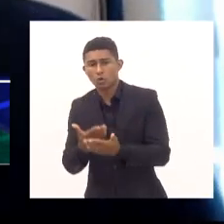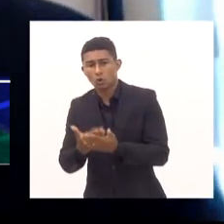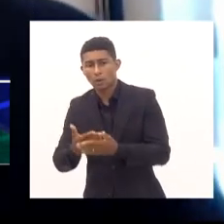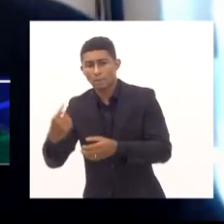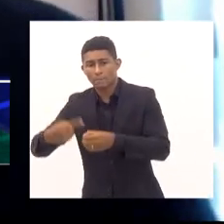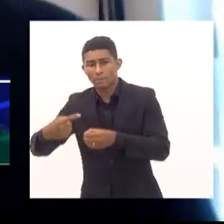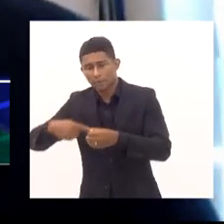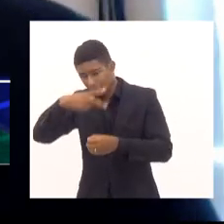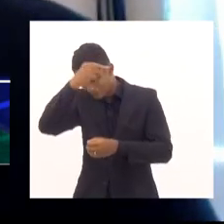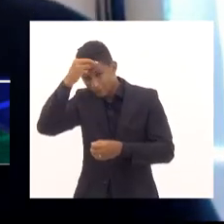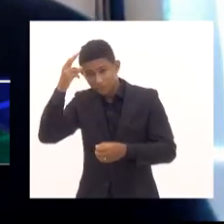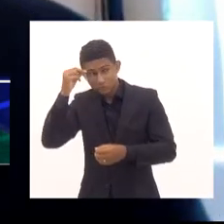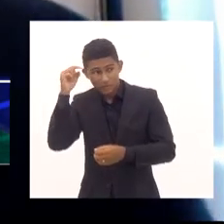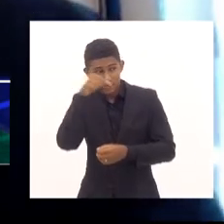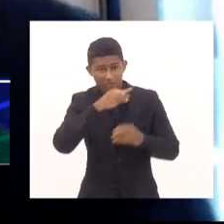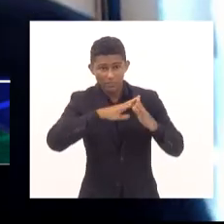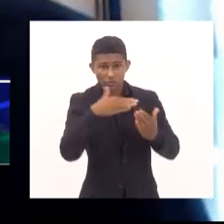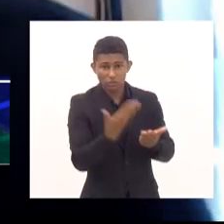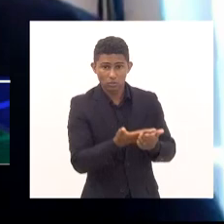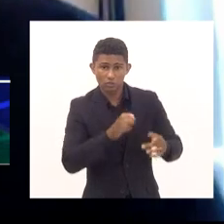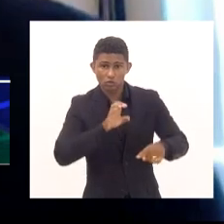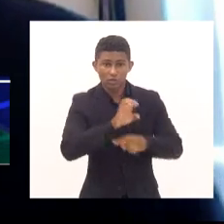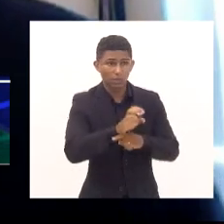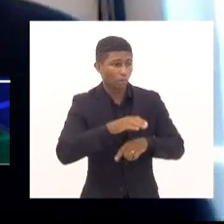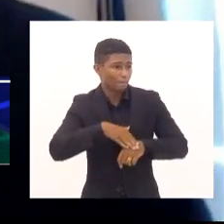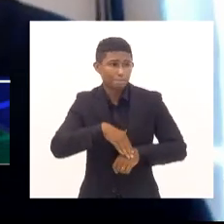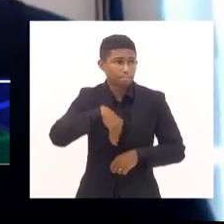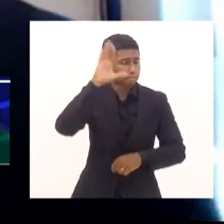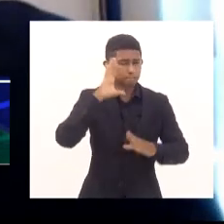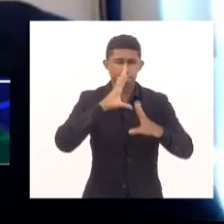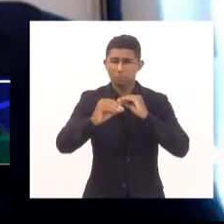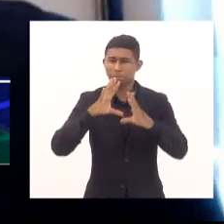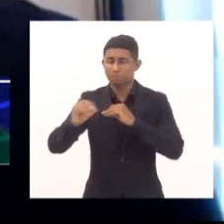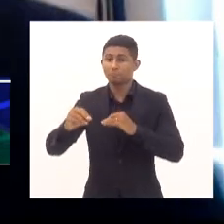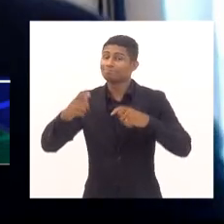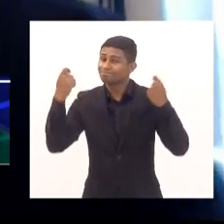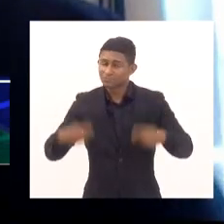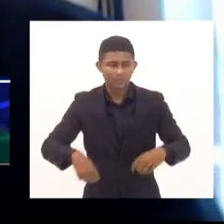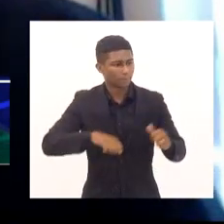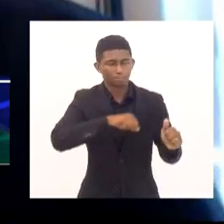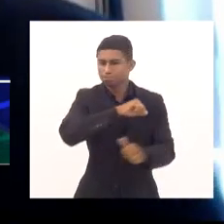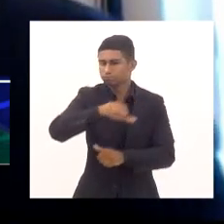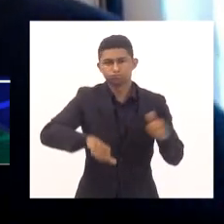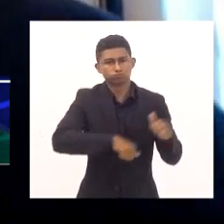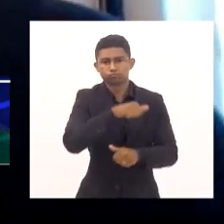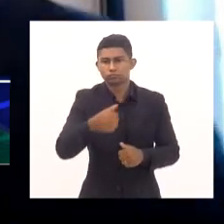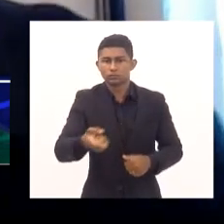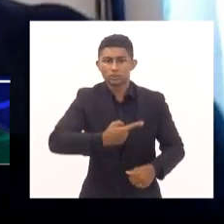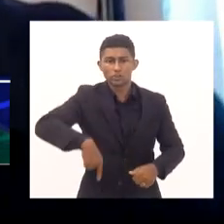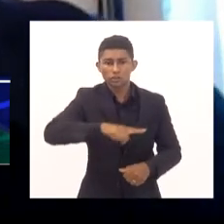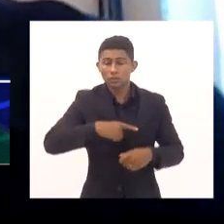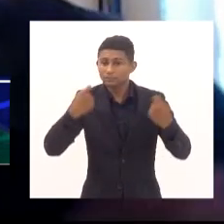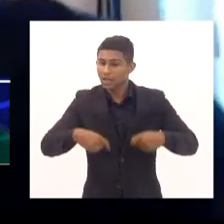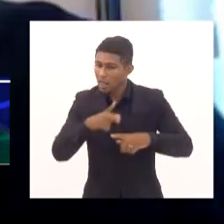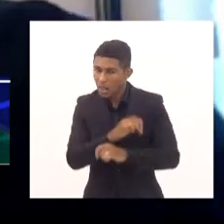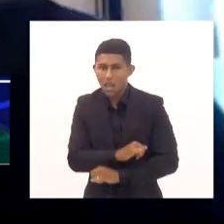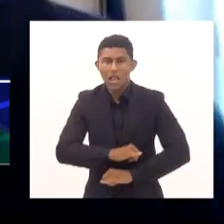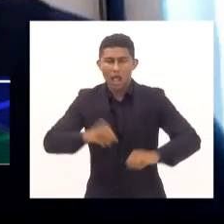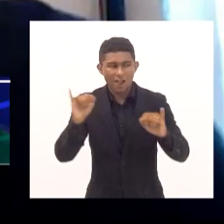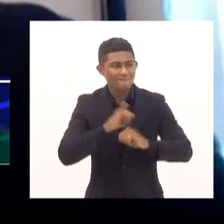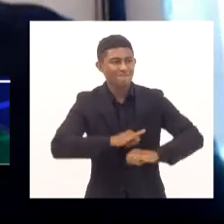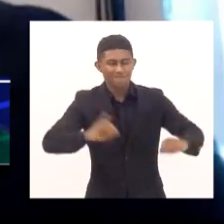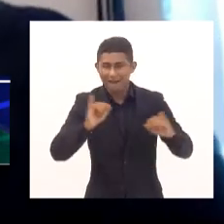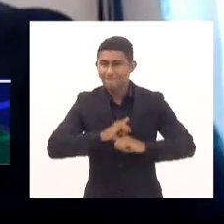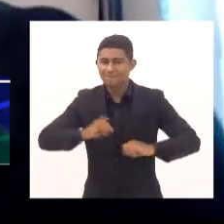Para a gente reverter isso, a gente tem que mudar as condições no ambiente escolar. fazer buscativa, fazer chamada pública e melhorar